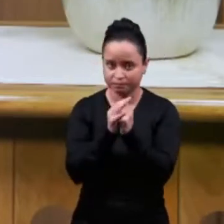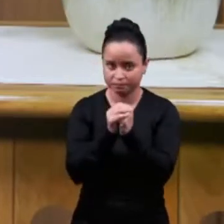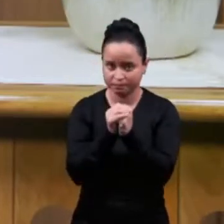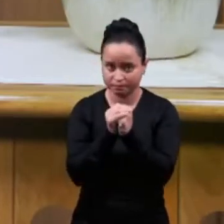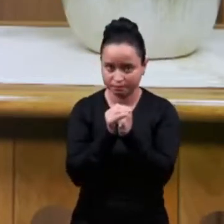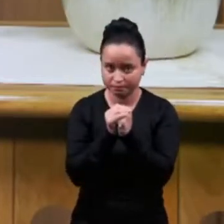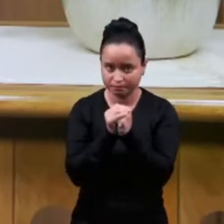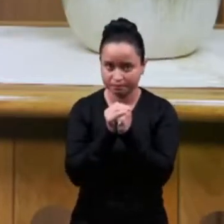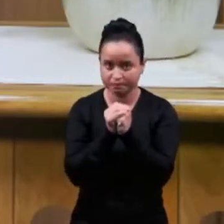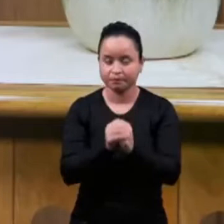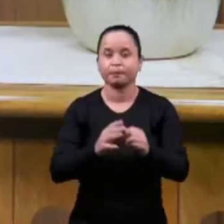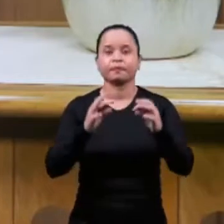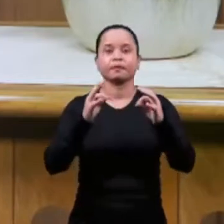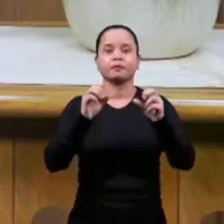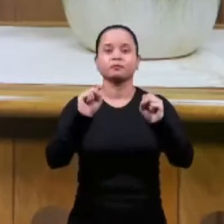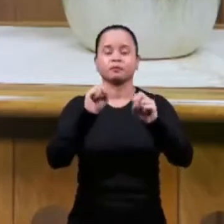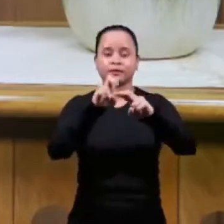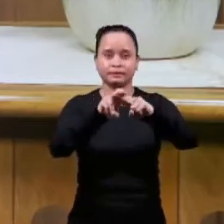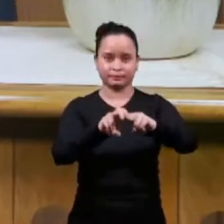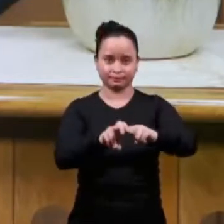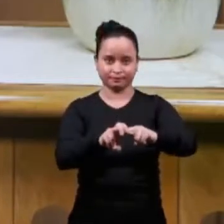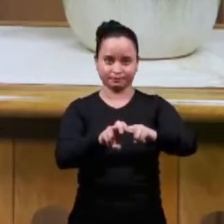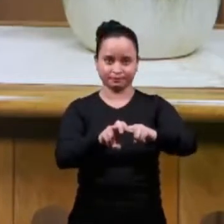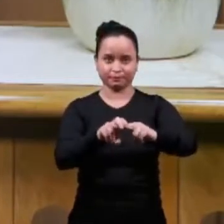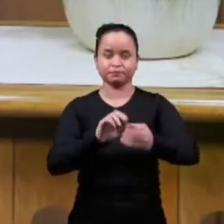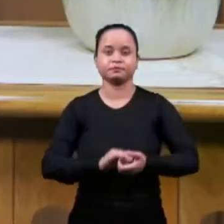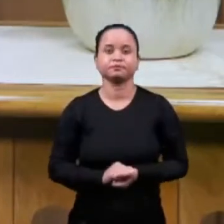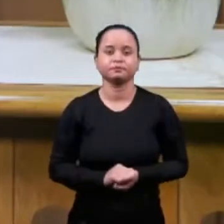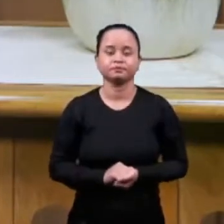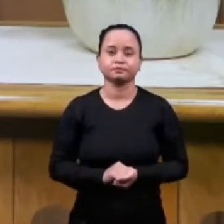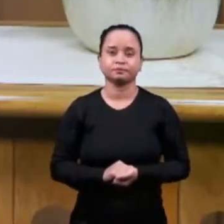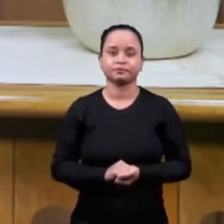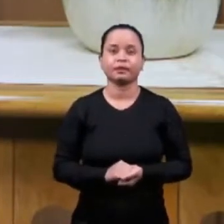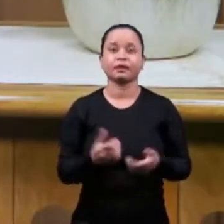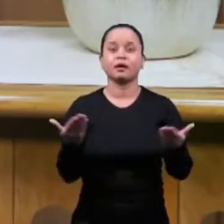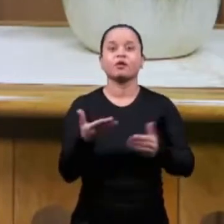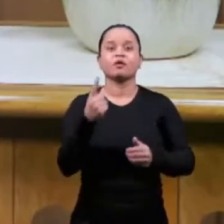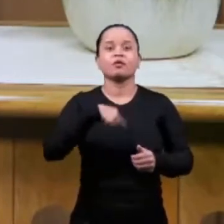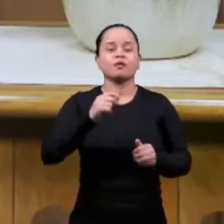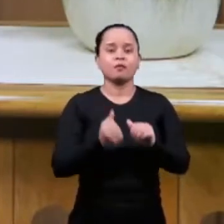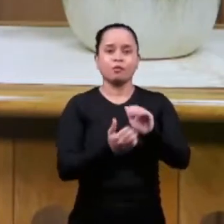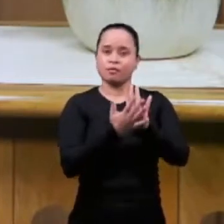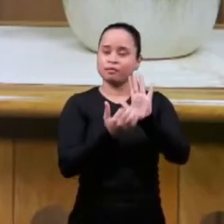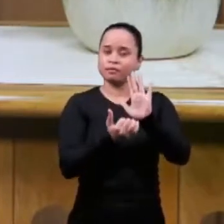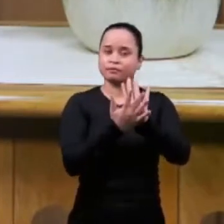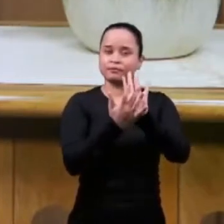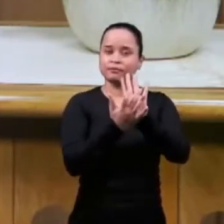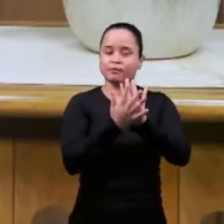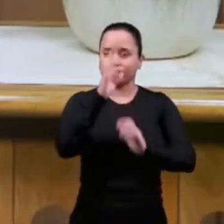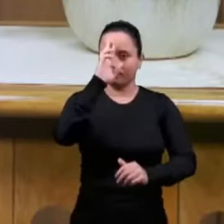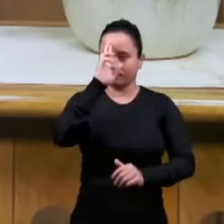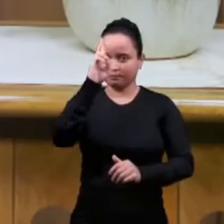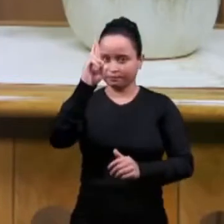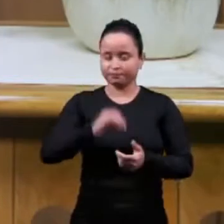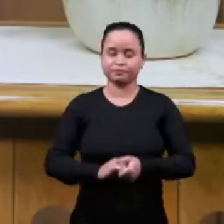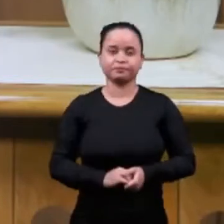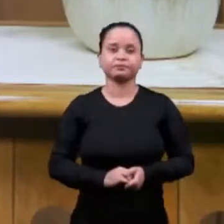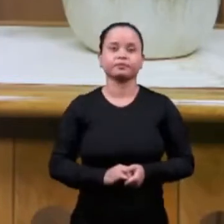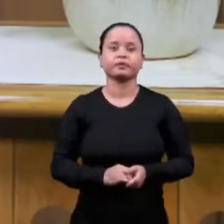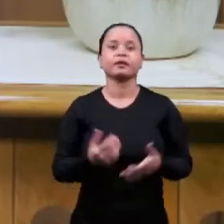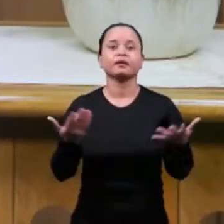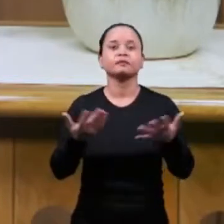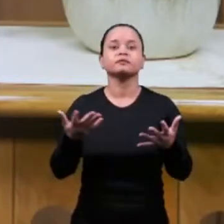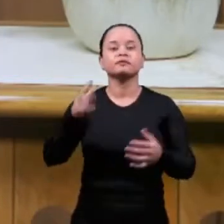Amém. Todos podem se sentar? Nós vamos louvar ao Senhor nesse instante. O Senhor tem nos dado a bênção